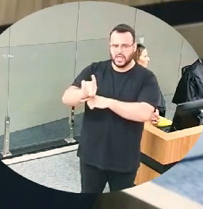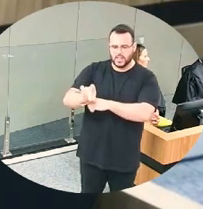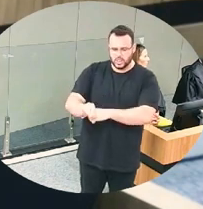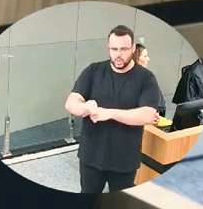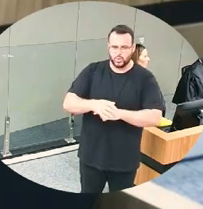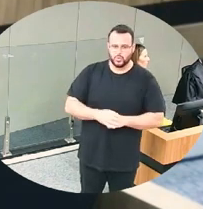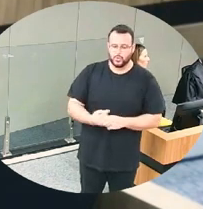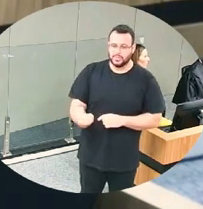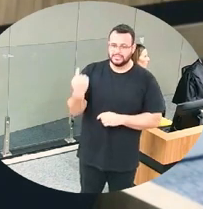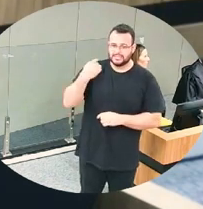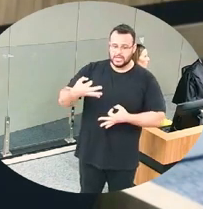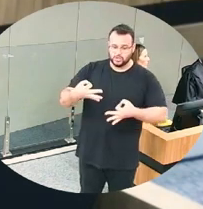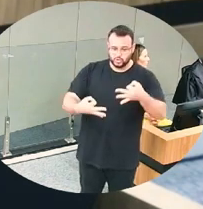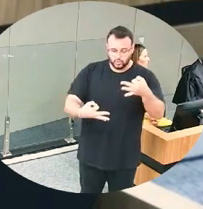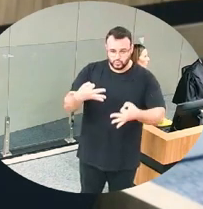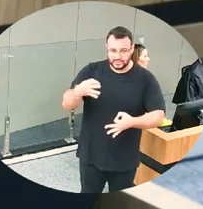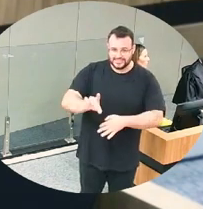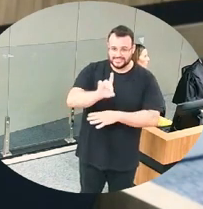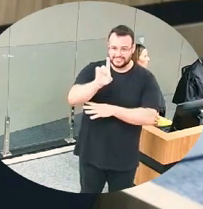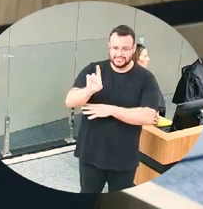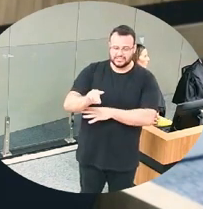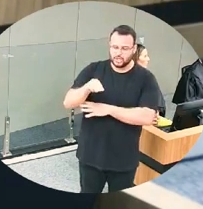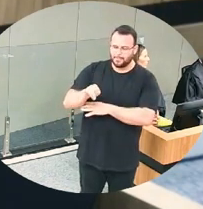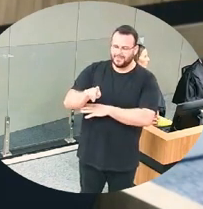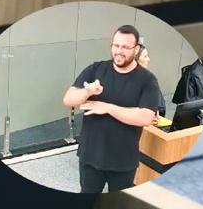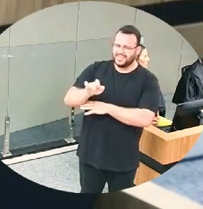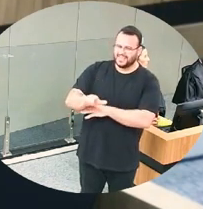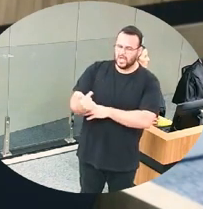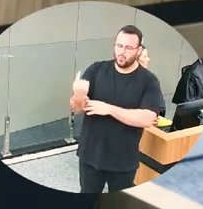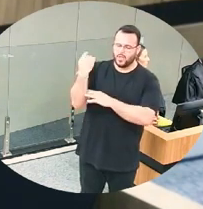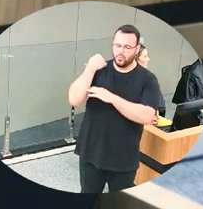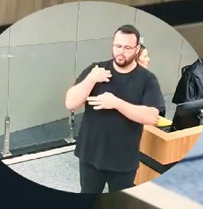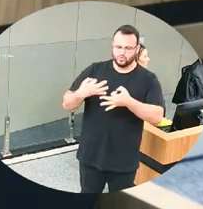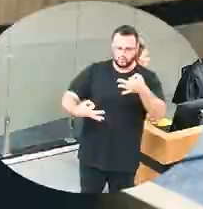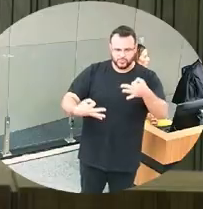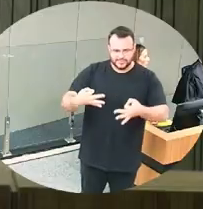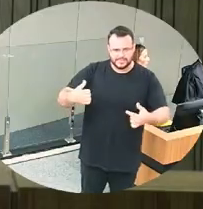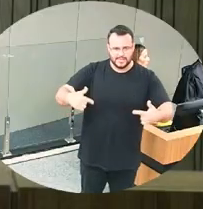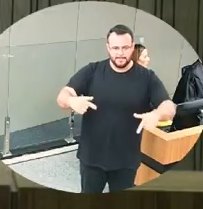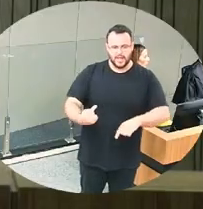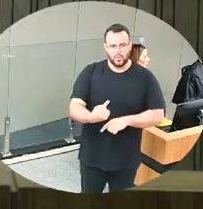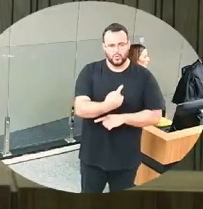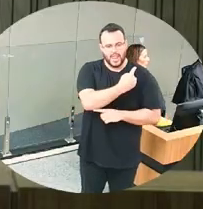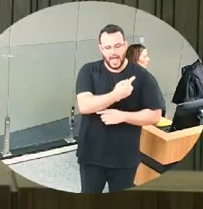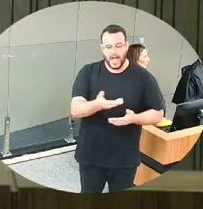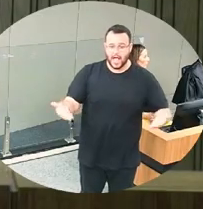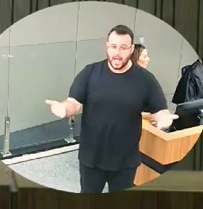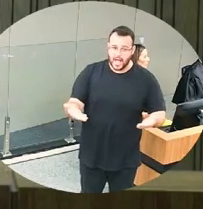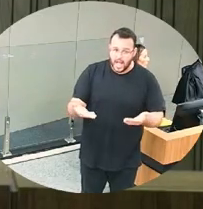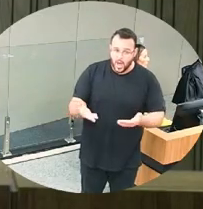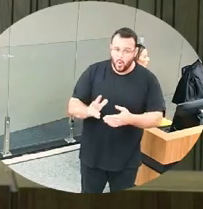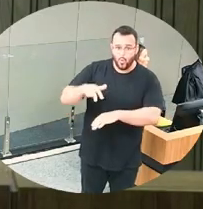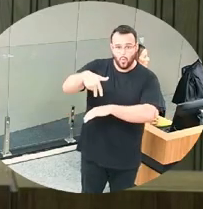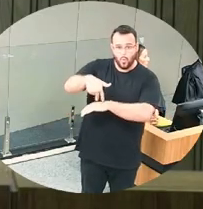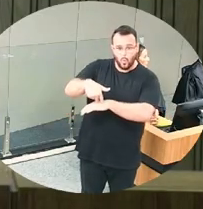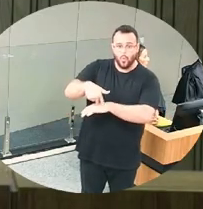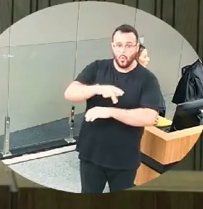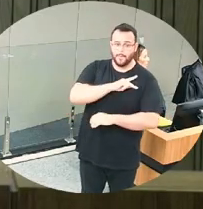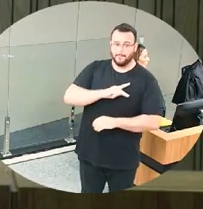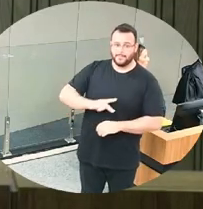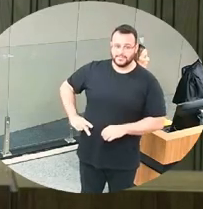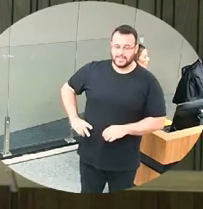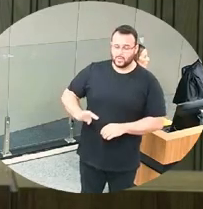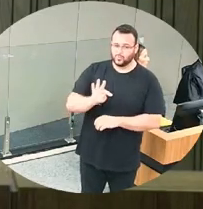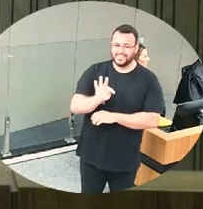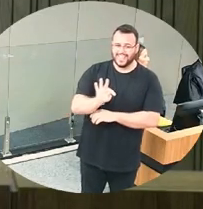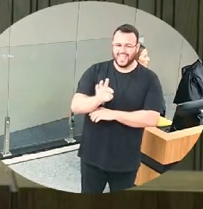que foi Juiz de Direito em São Miguel na época que era juiz do trabalho lá e que agora está representando o presidente do